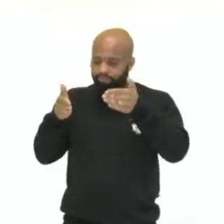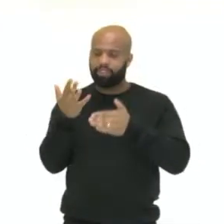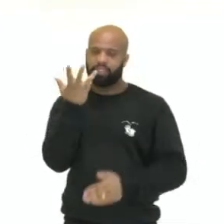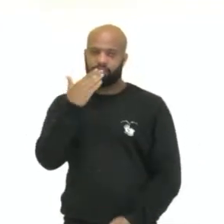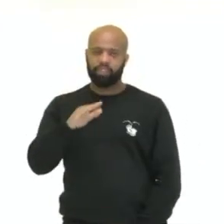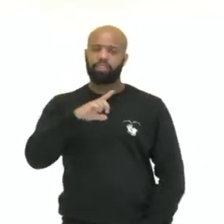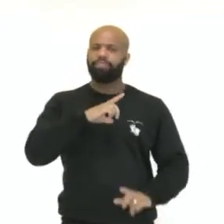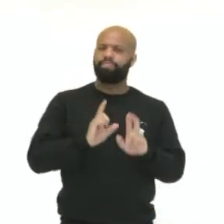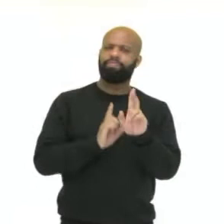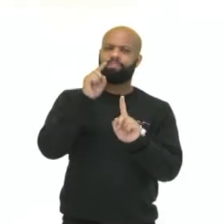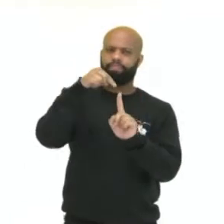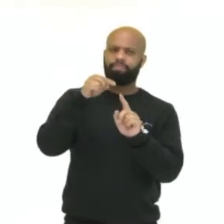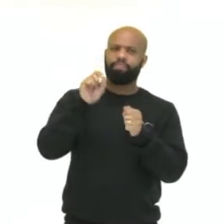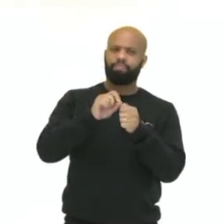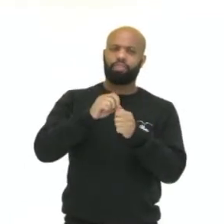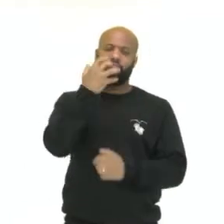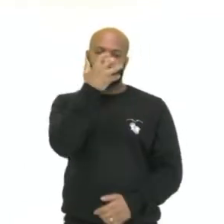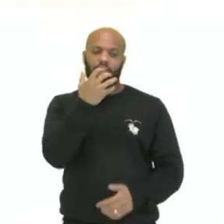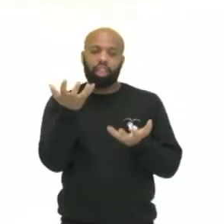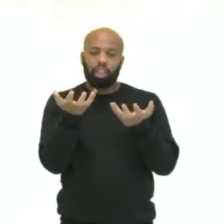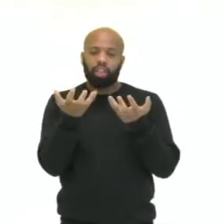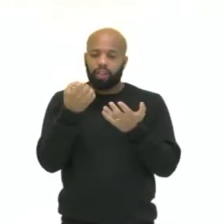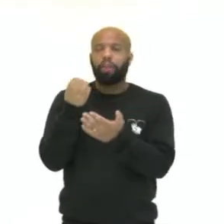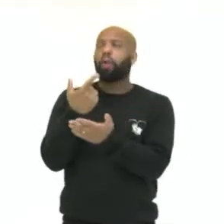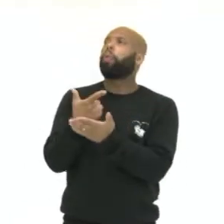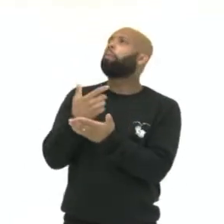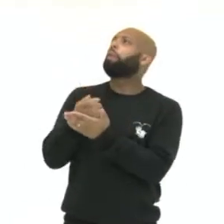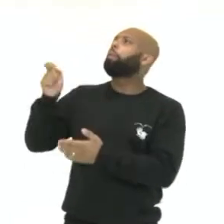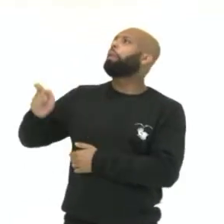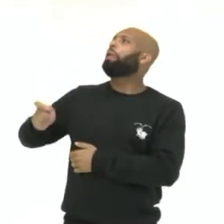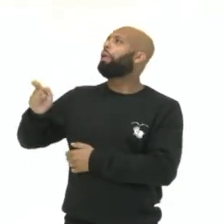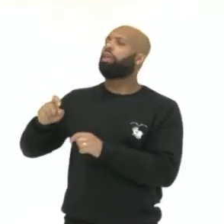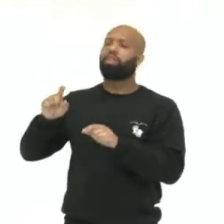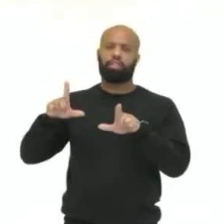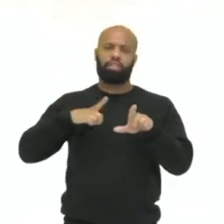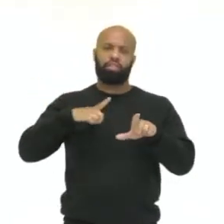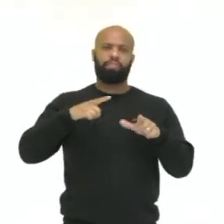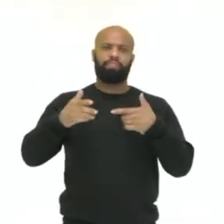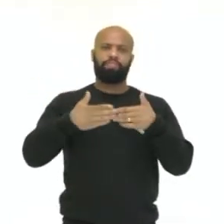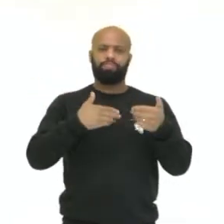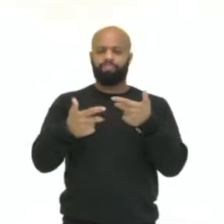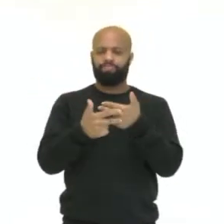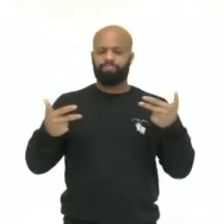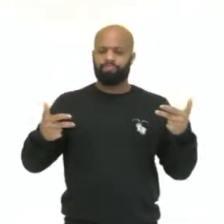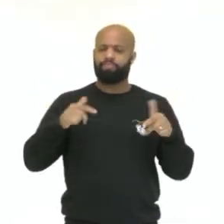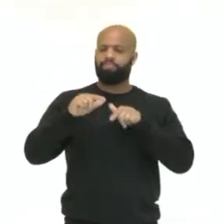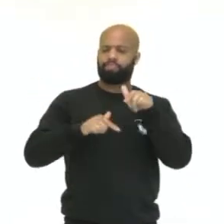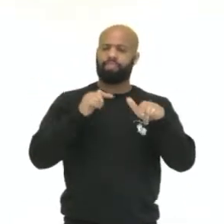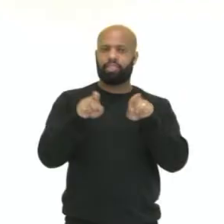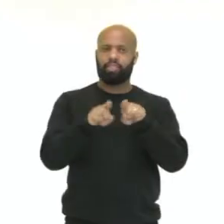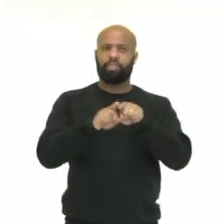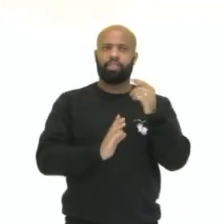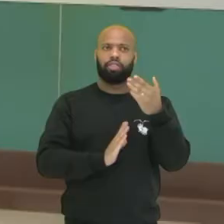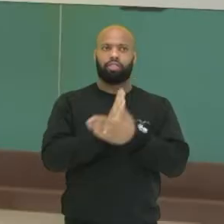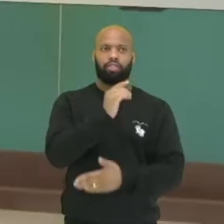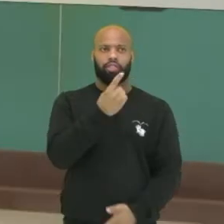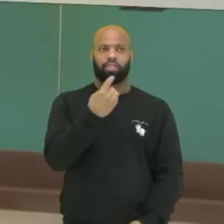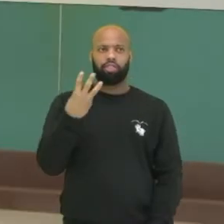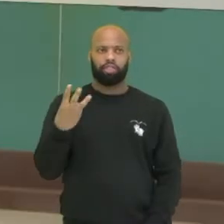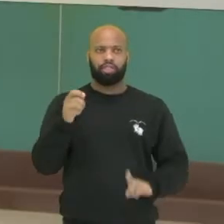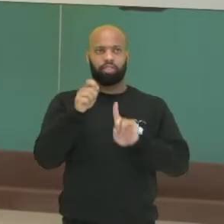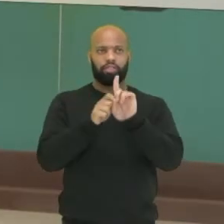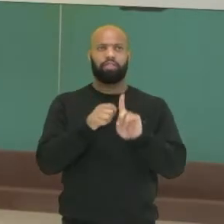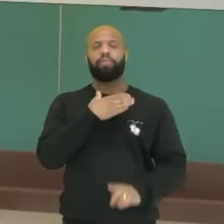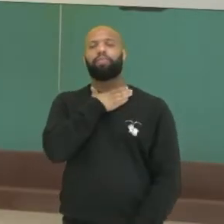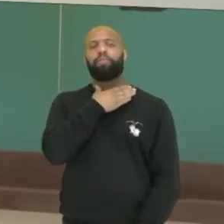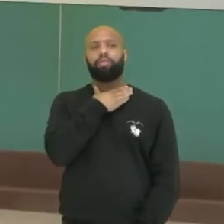com a intenção de persuadi-la para o consumo de qualquer produto ou serviço, foi aprovada em 13 de 3 de